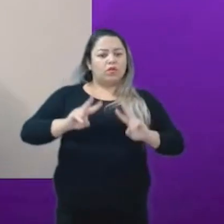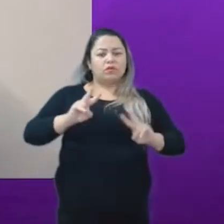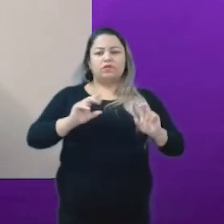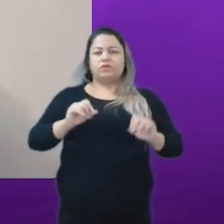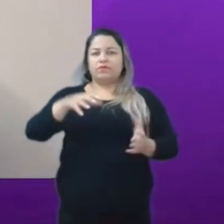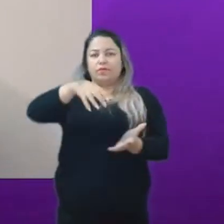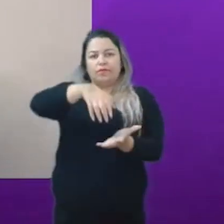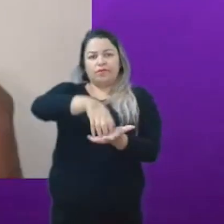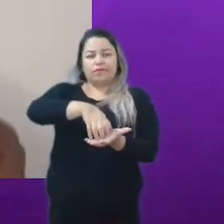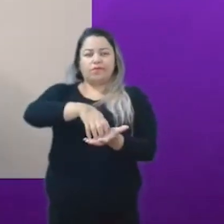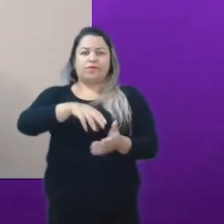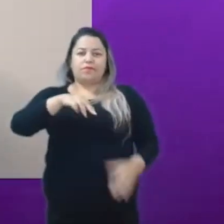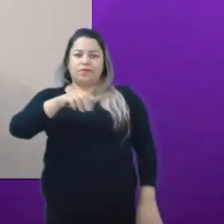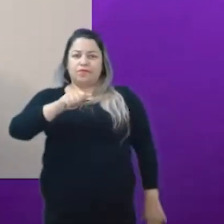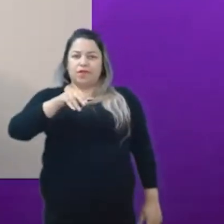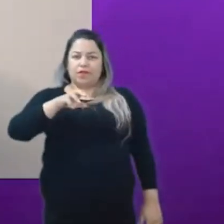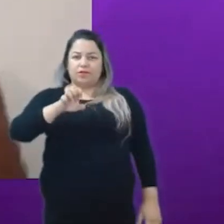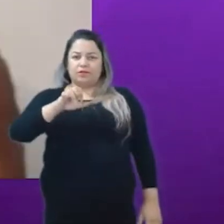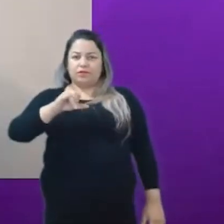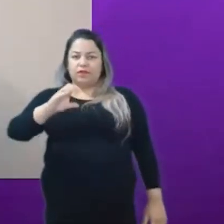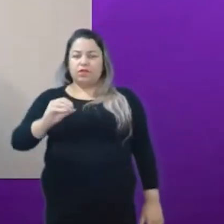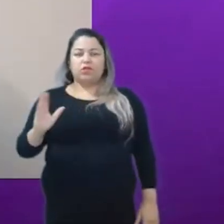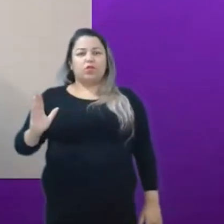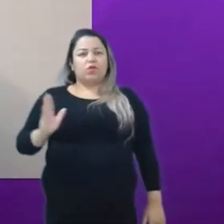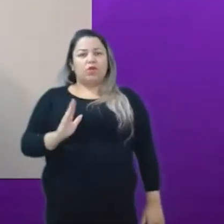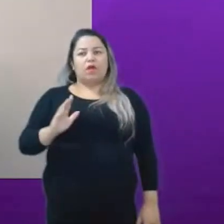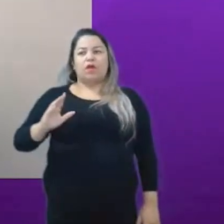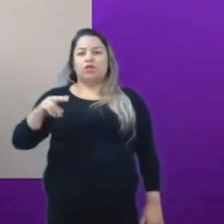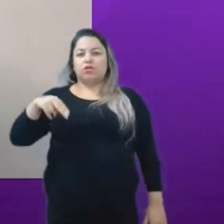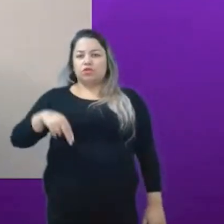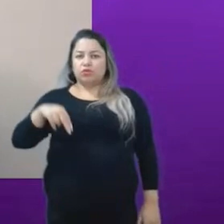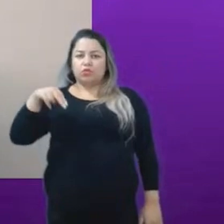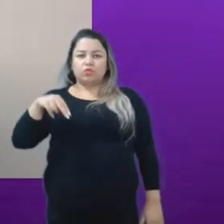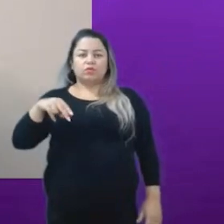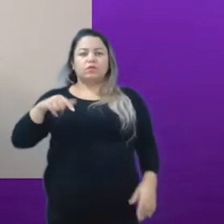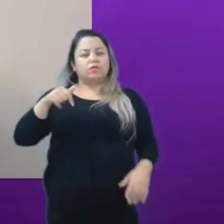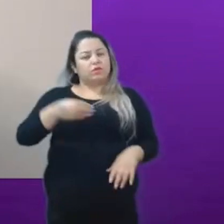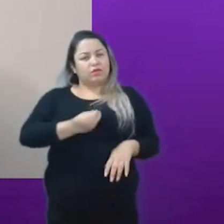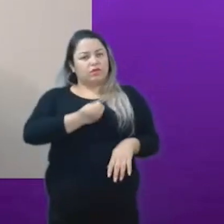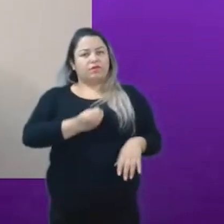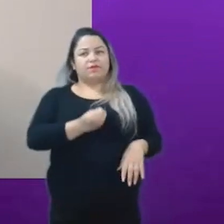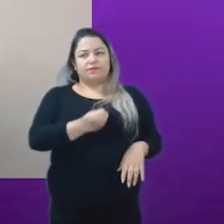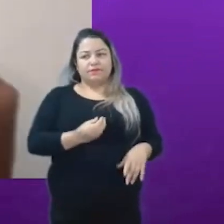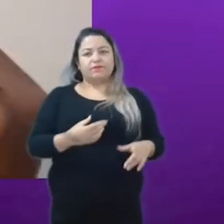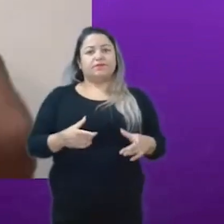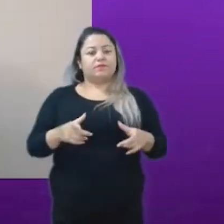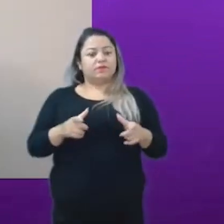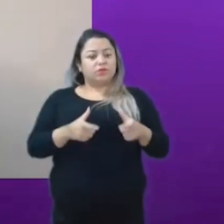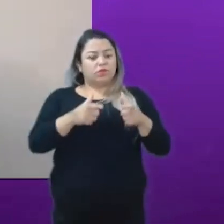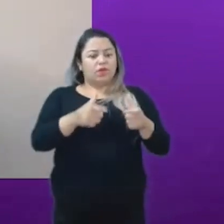território, Maceió, Alagoas, Nordeste. Estou aqui nesse cantinho onde eu